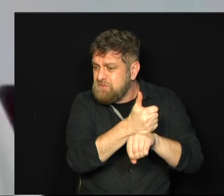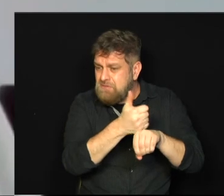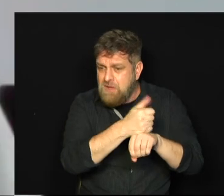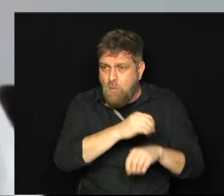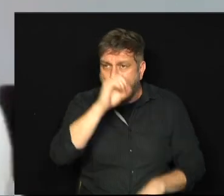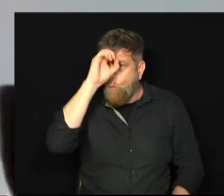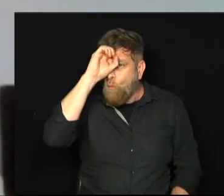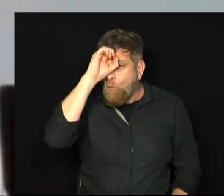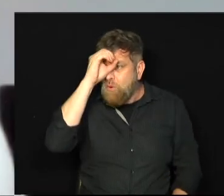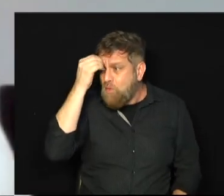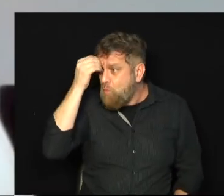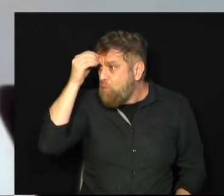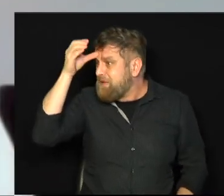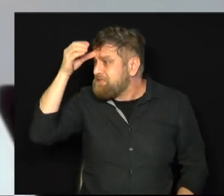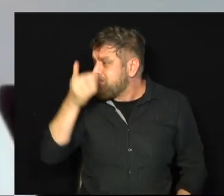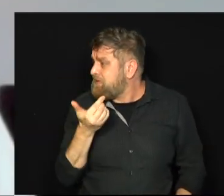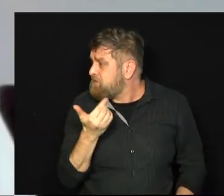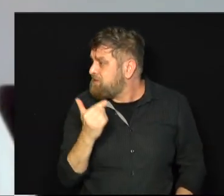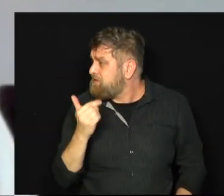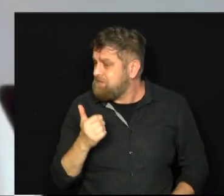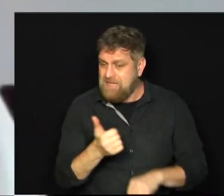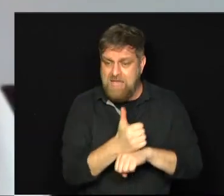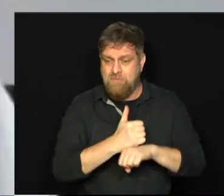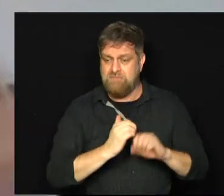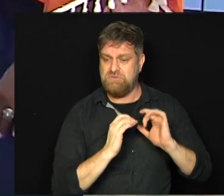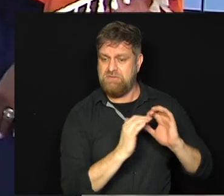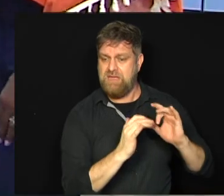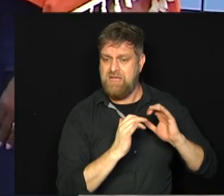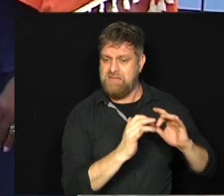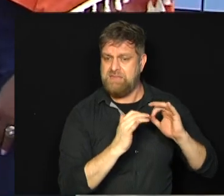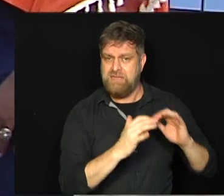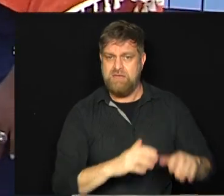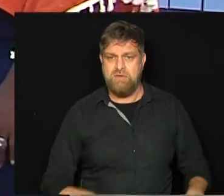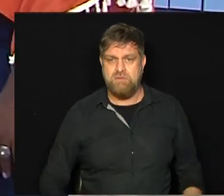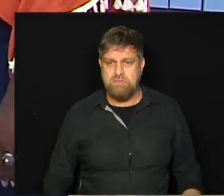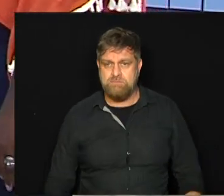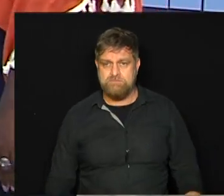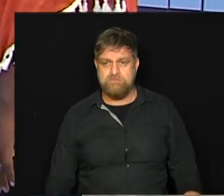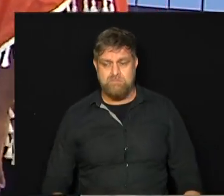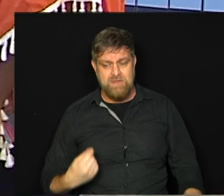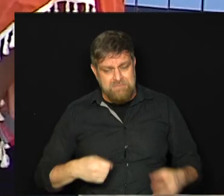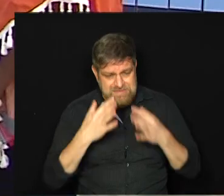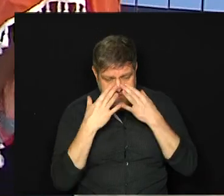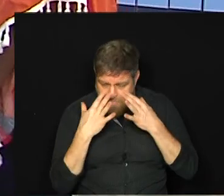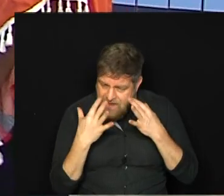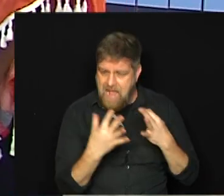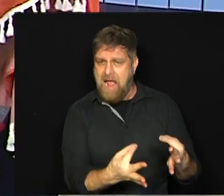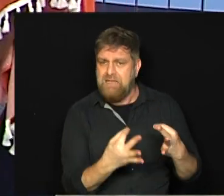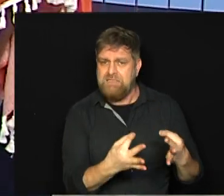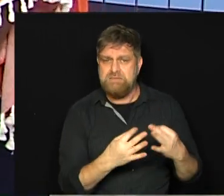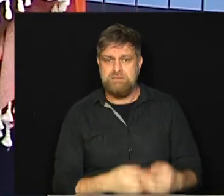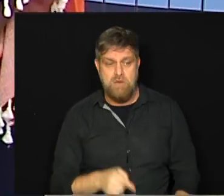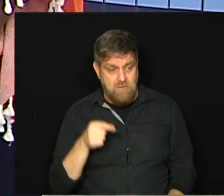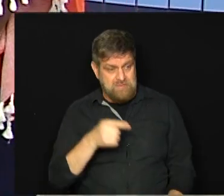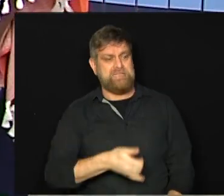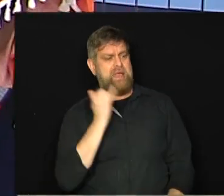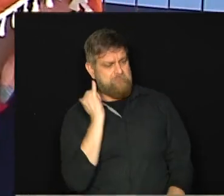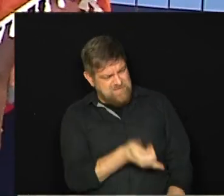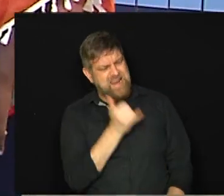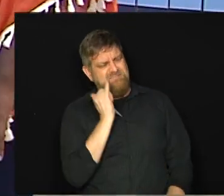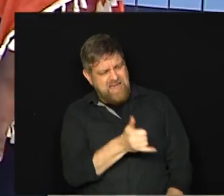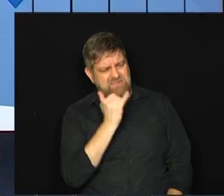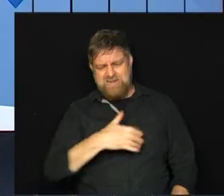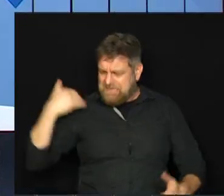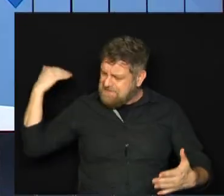de neurocirurgiões formadas para isso. Vamos olhar essa questão com mais atenção, né, doutora? E não é de hoje que a senhora fala sobre isso,